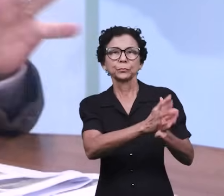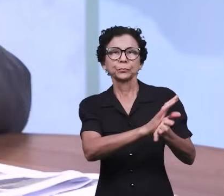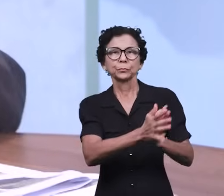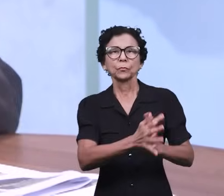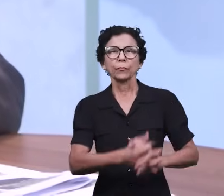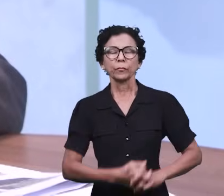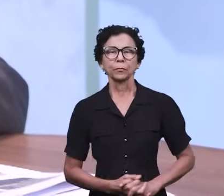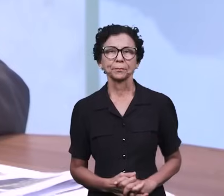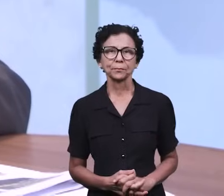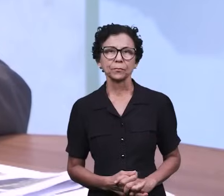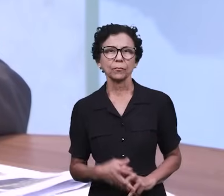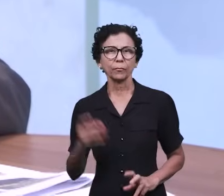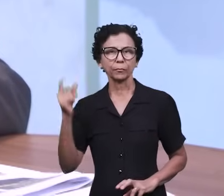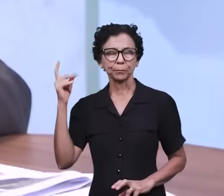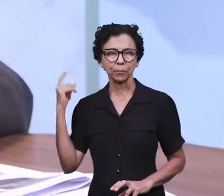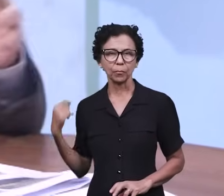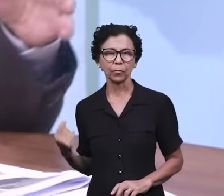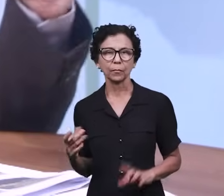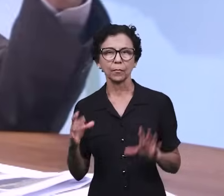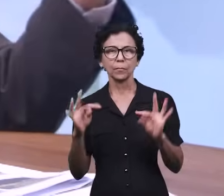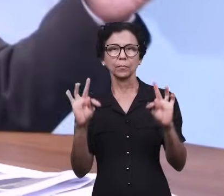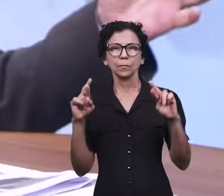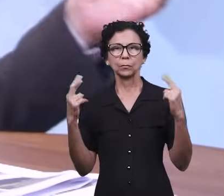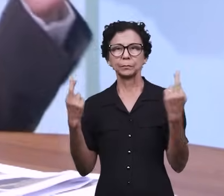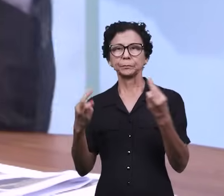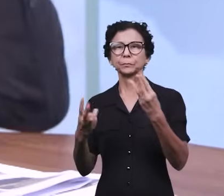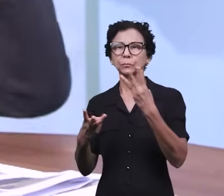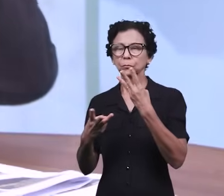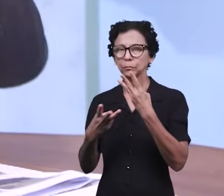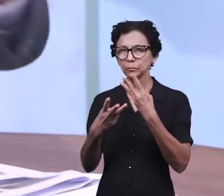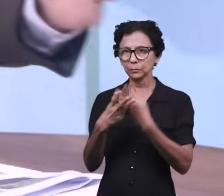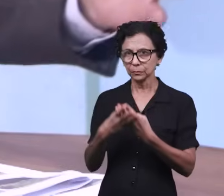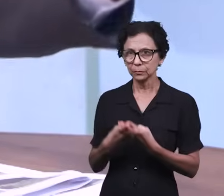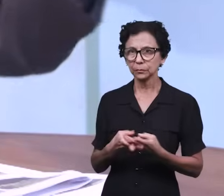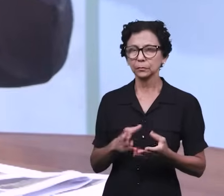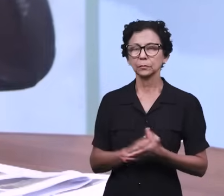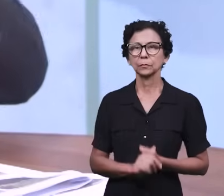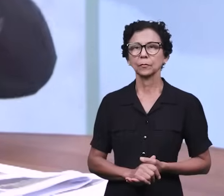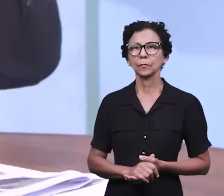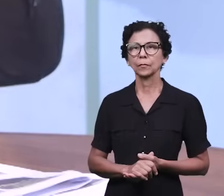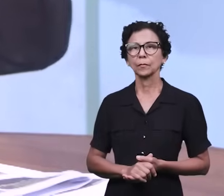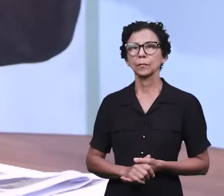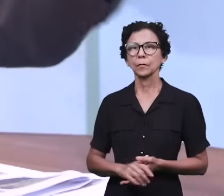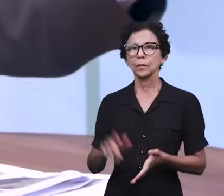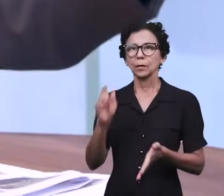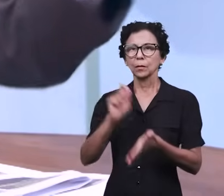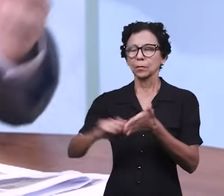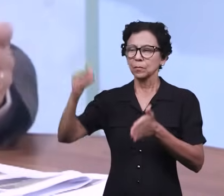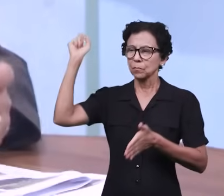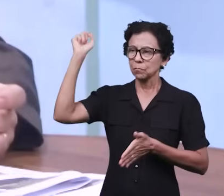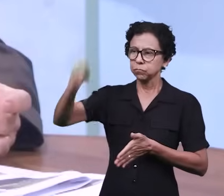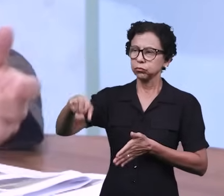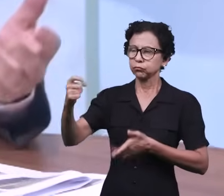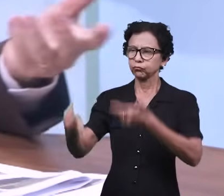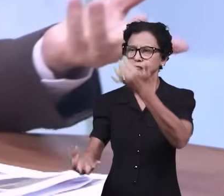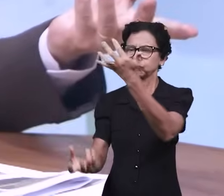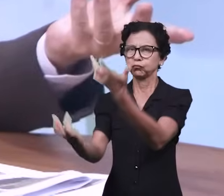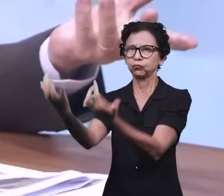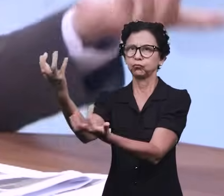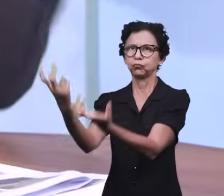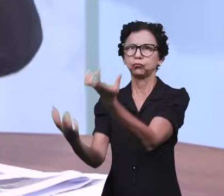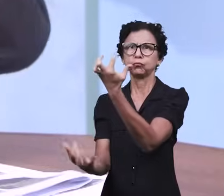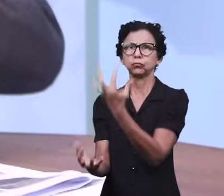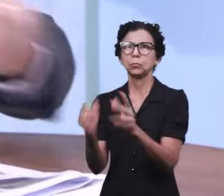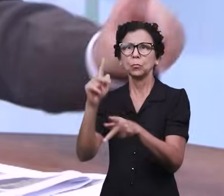conseguiram tirar ele de lá. A tribo de Judá, na época dos juízes, também batalhou, chegou a incendiar a cidade,